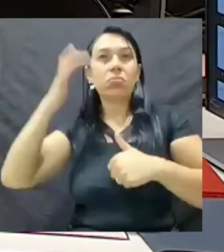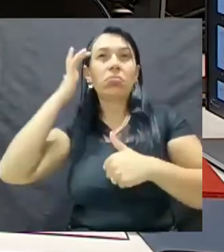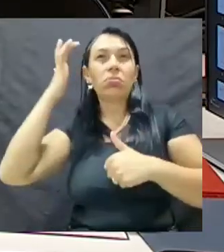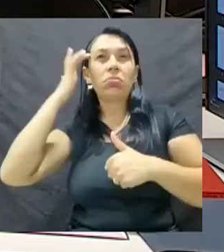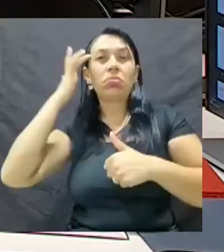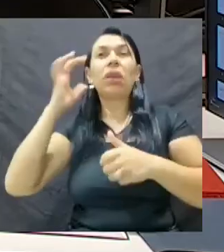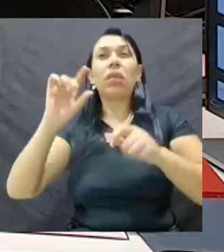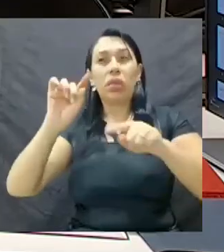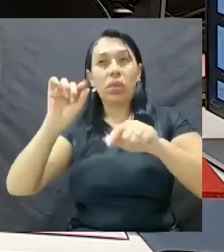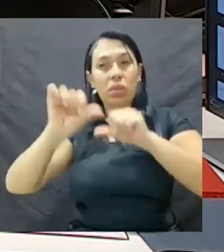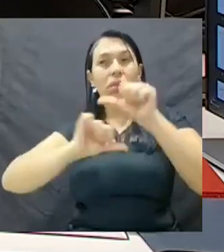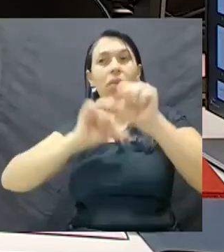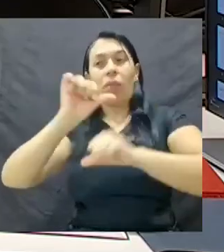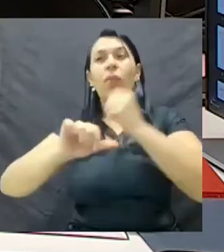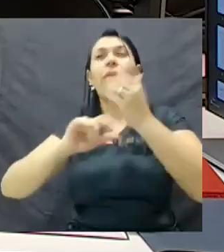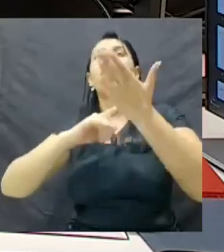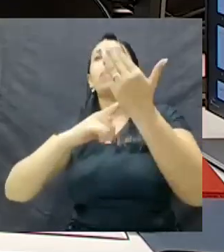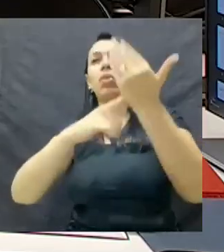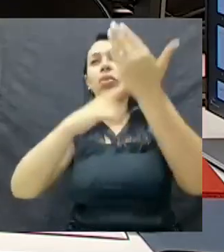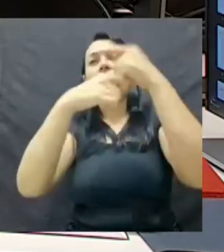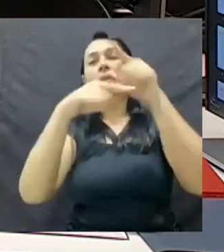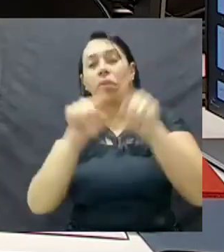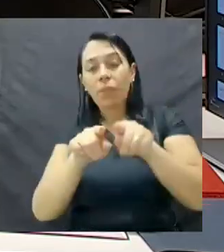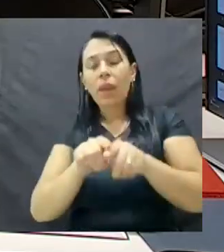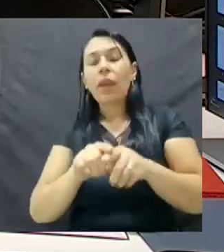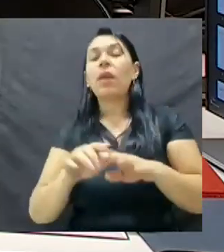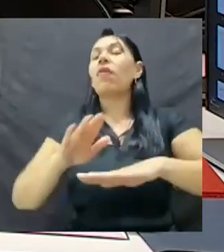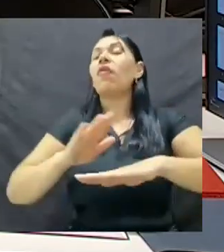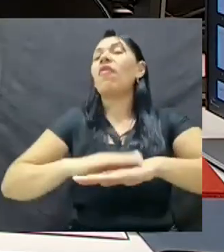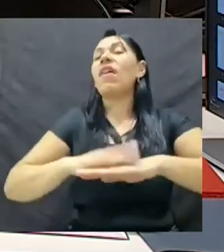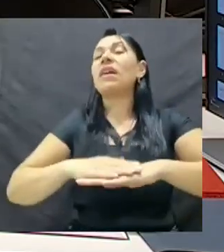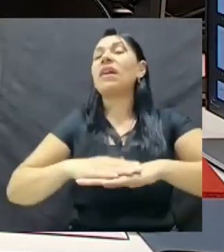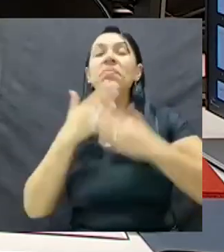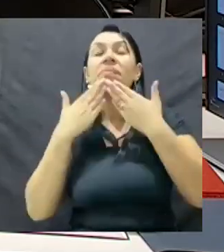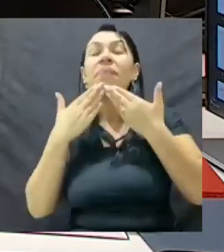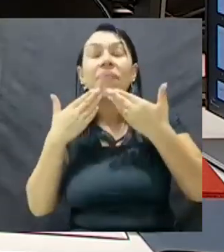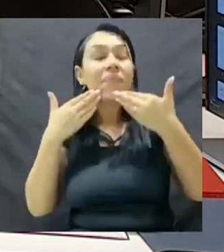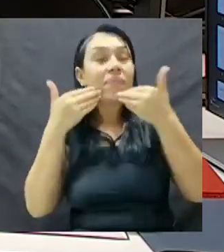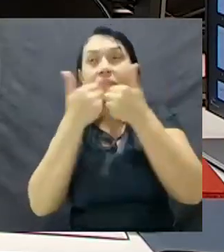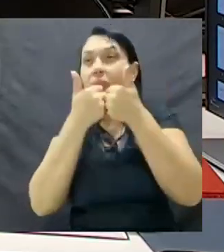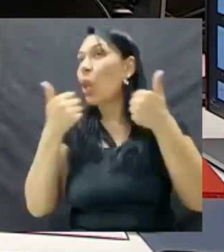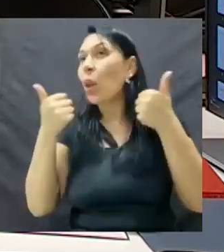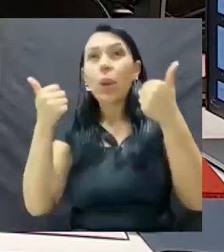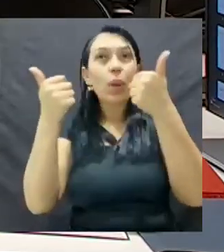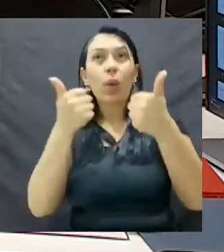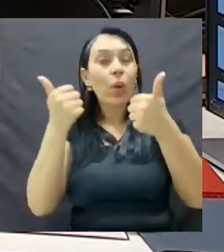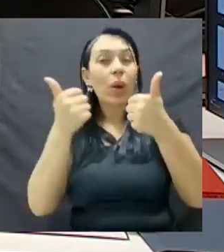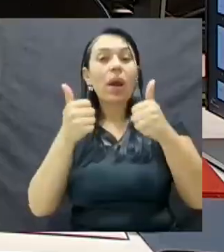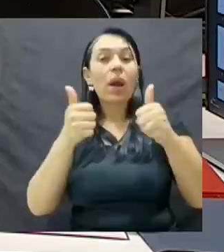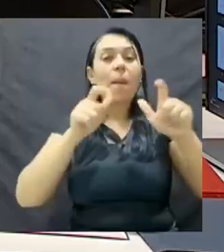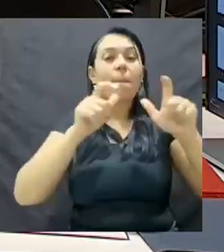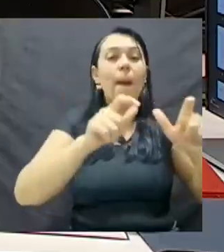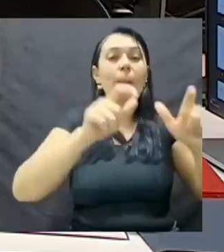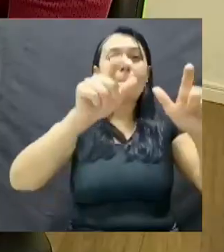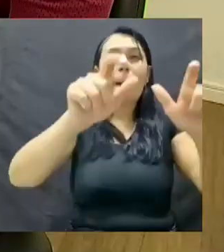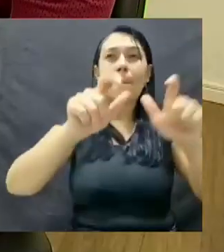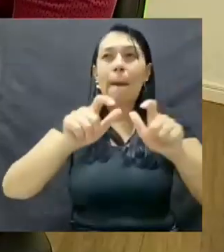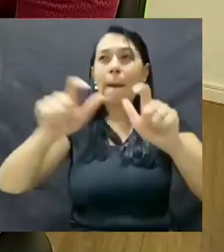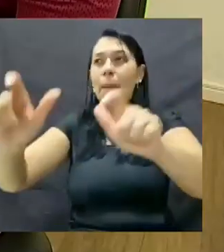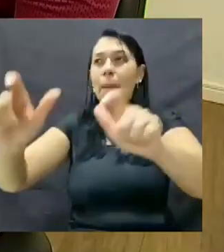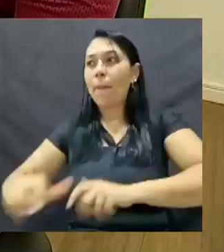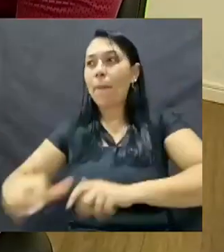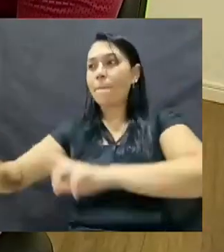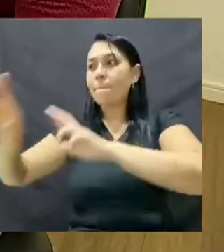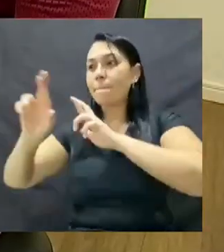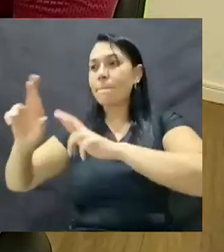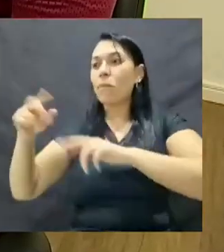Então, isso faz com que cada vez mais os órgãos pares esperem da gente uma resposta